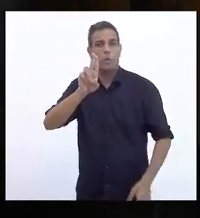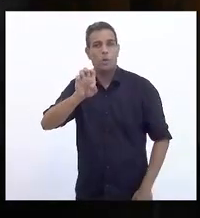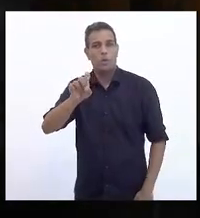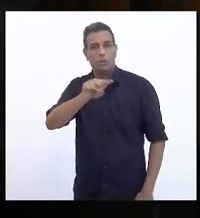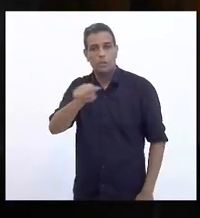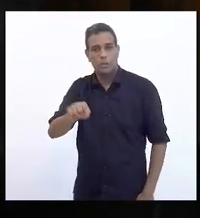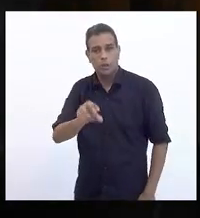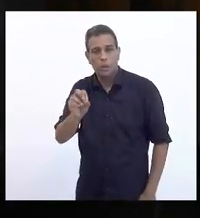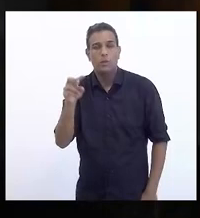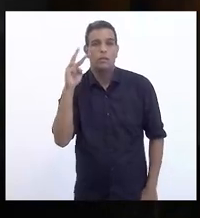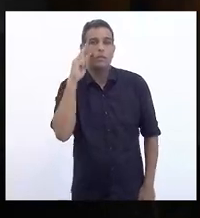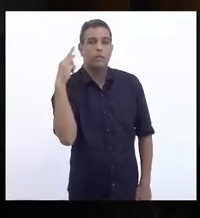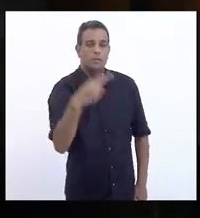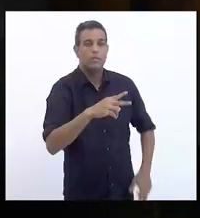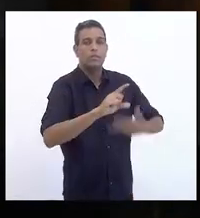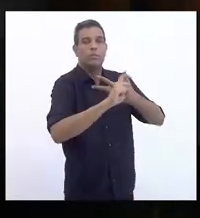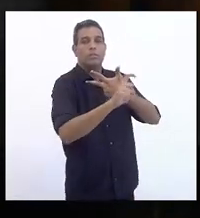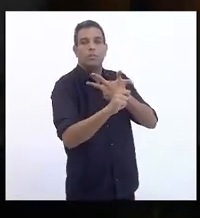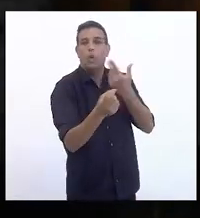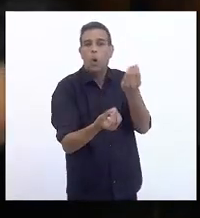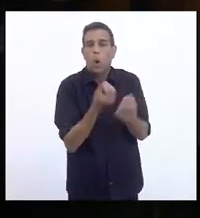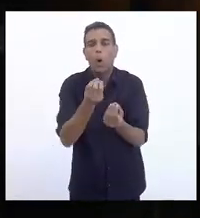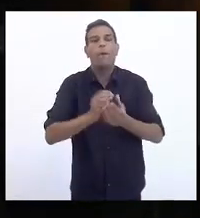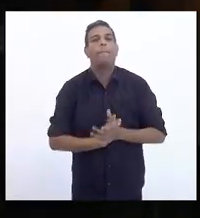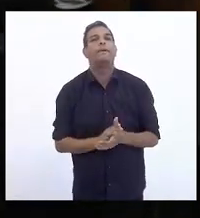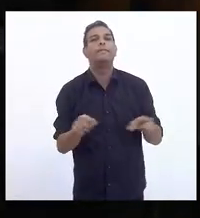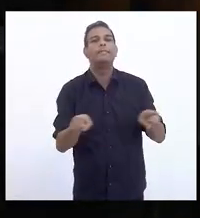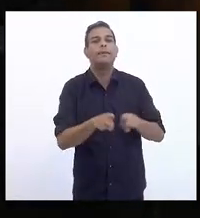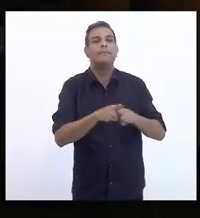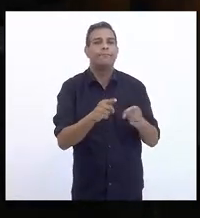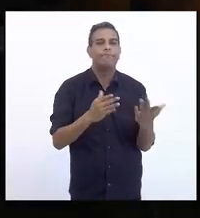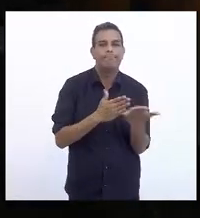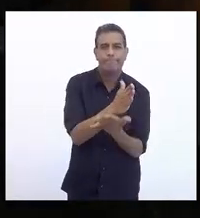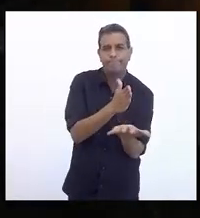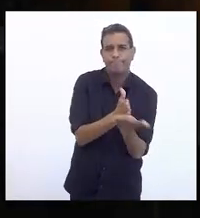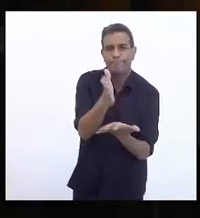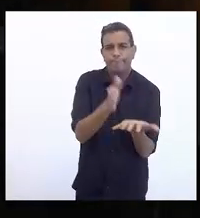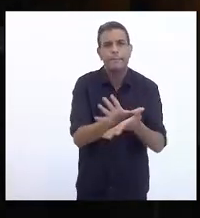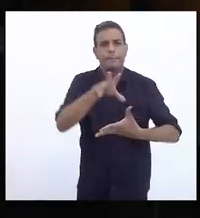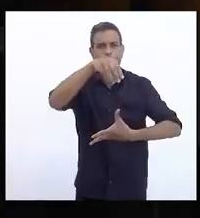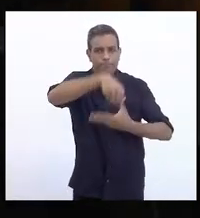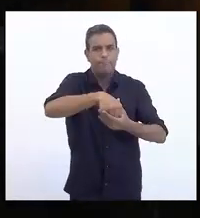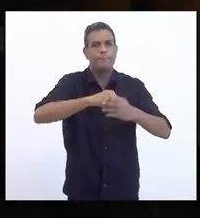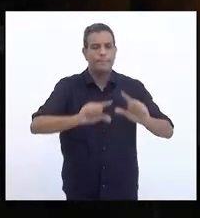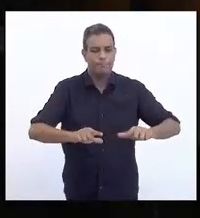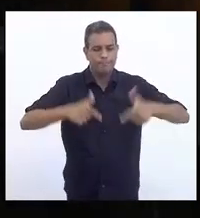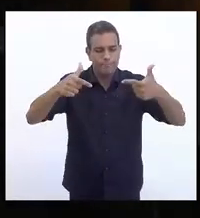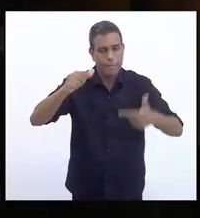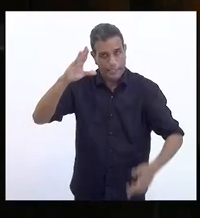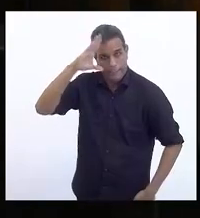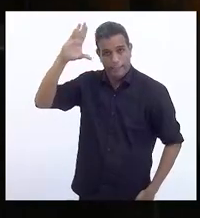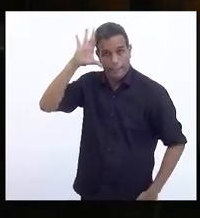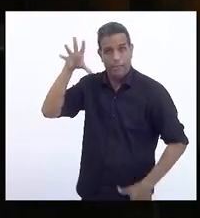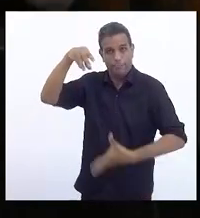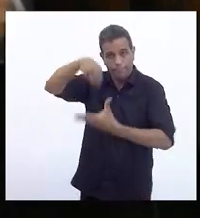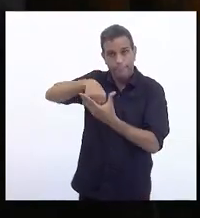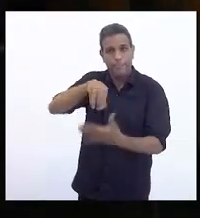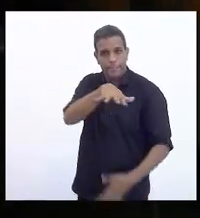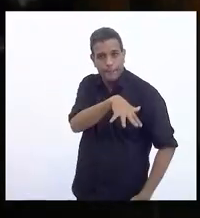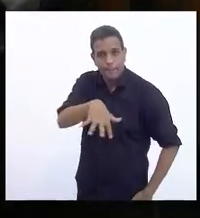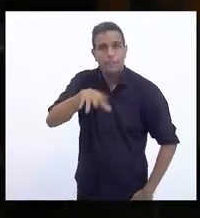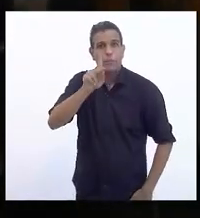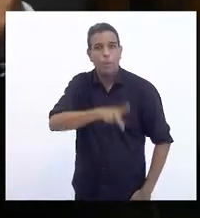de decisões do Poder Executivo. Quais sejam? Ter um campus próprio e ter uma carreira, para